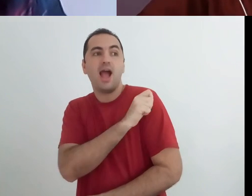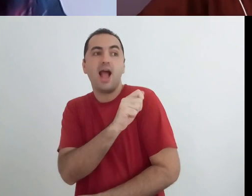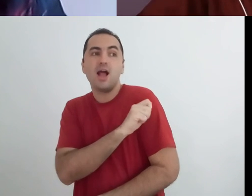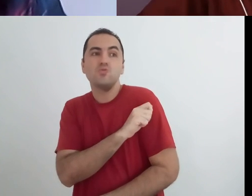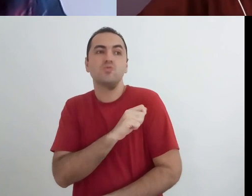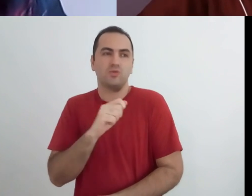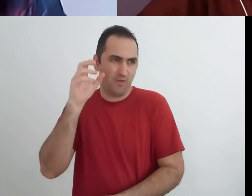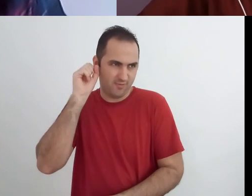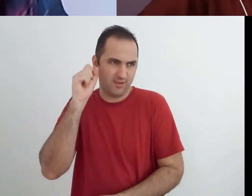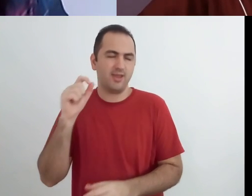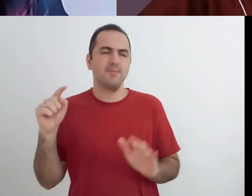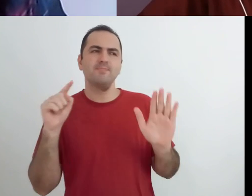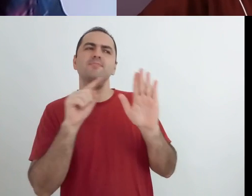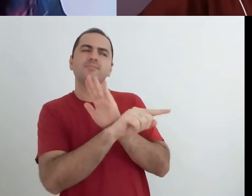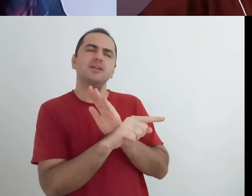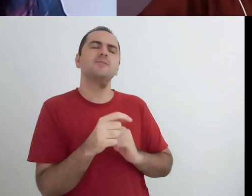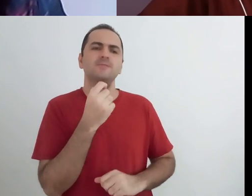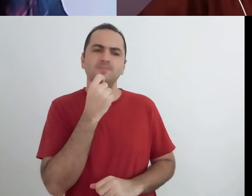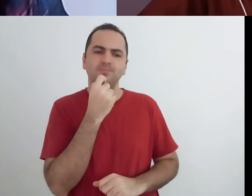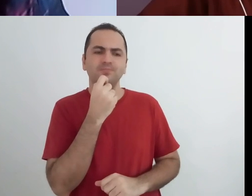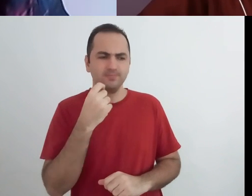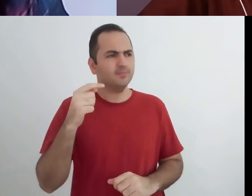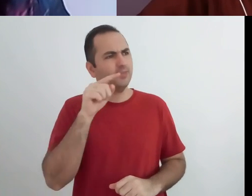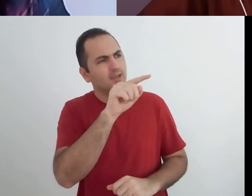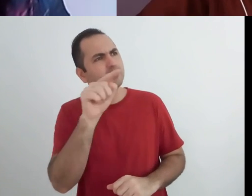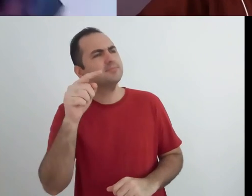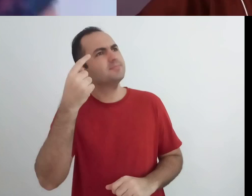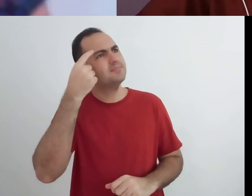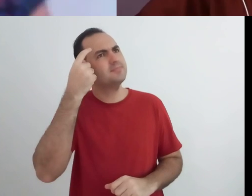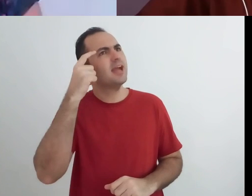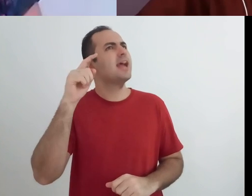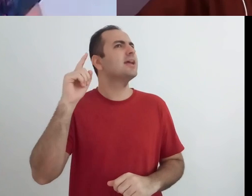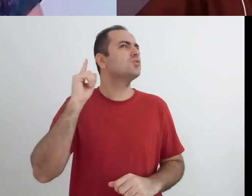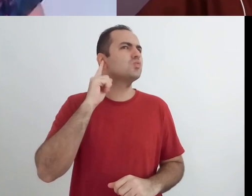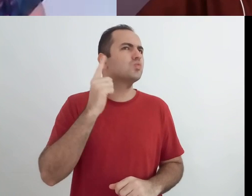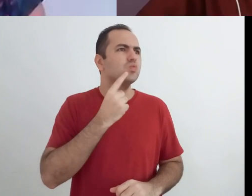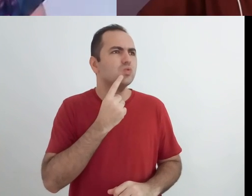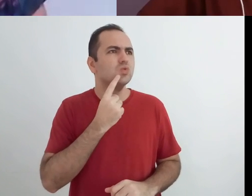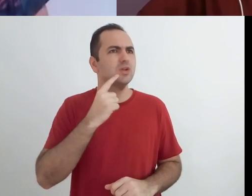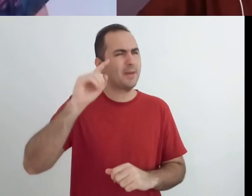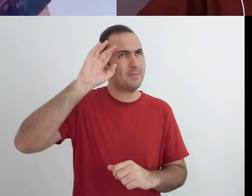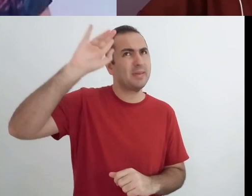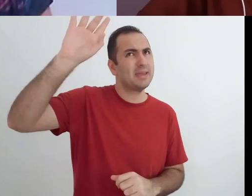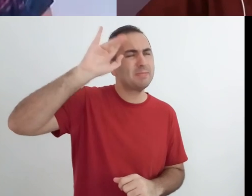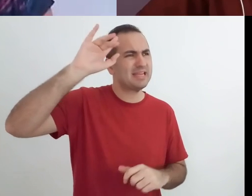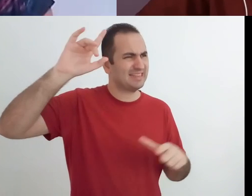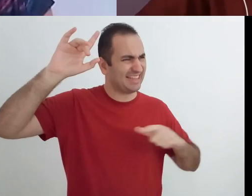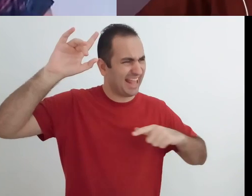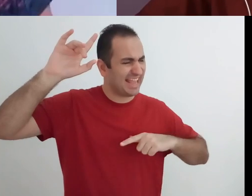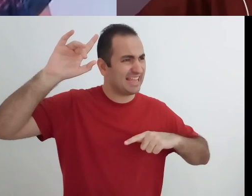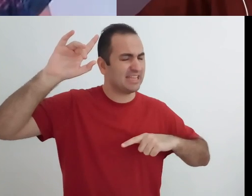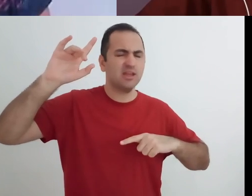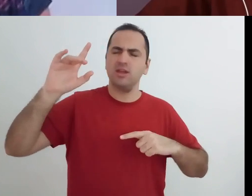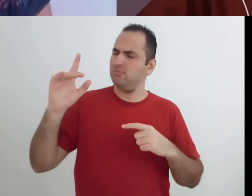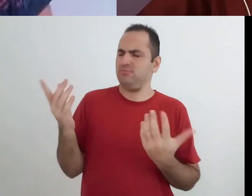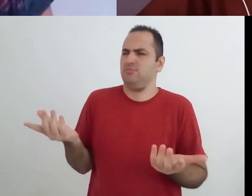também, mas o surdo pensa? Eu, como assim o surdo pensa? Aí